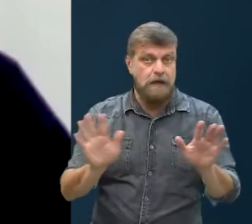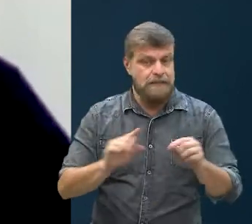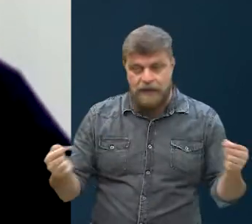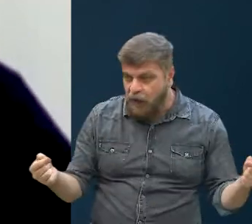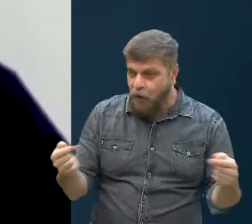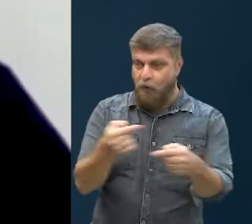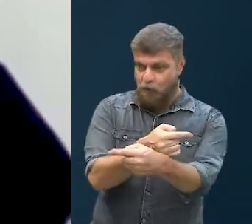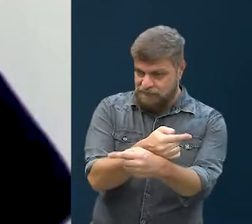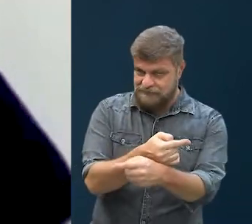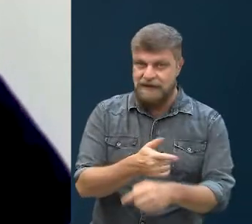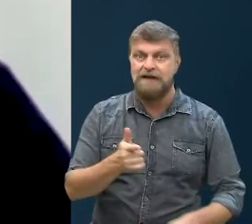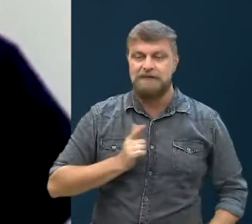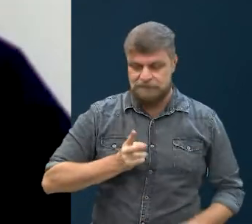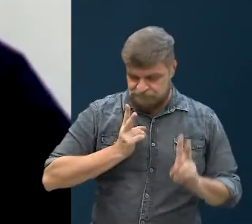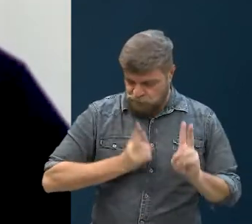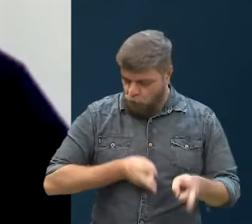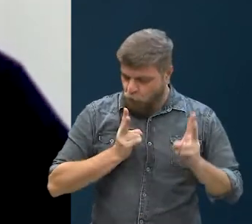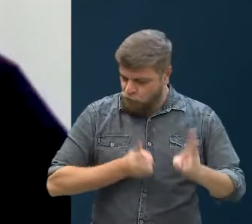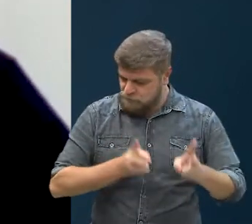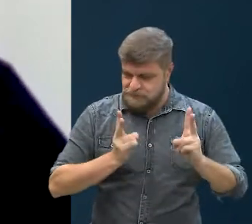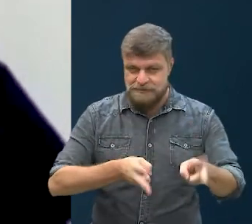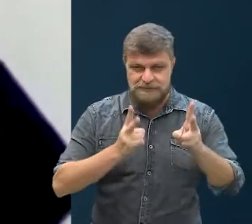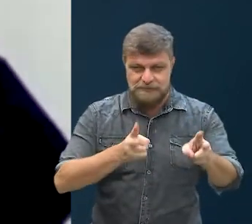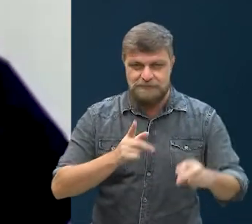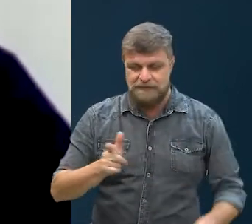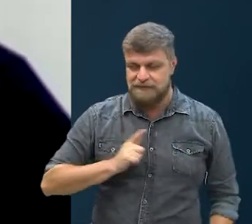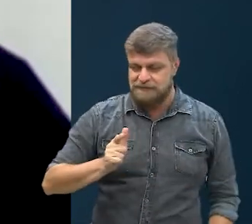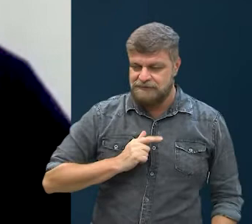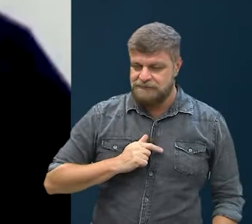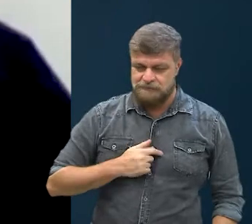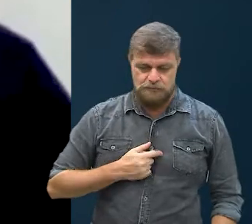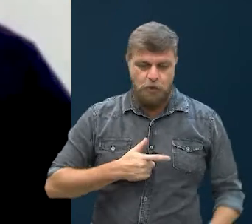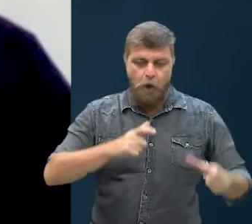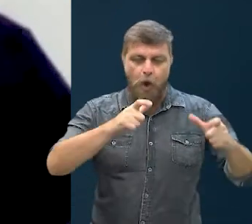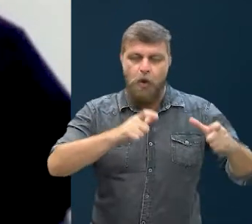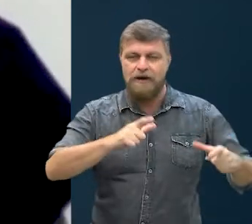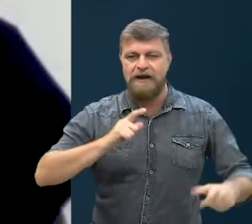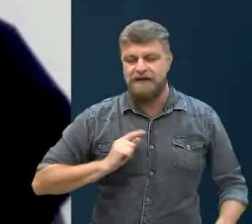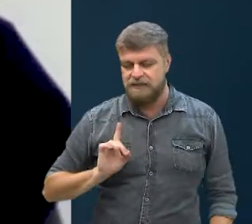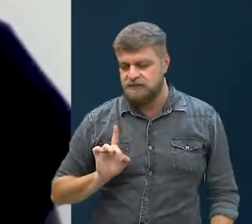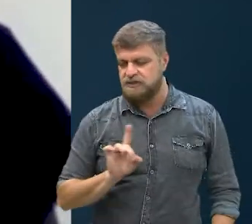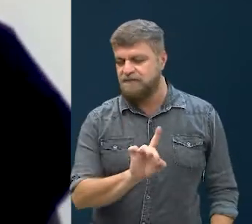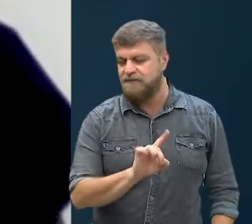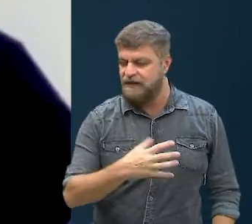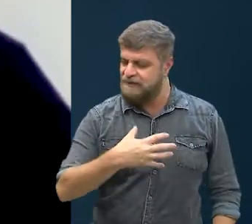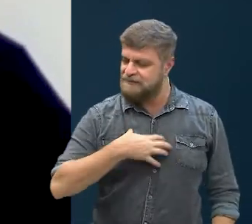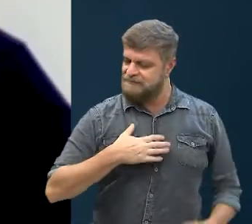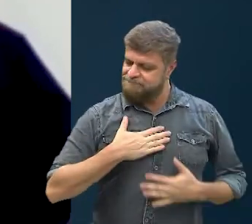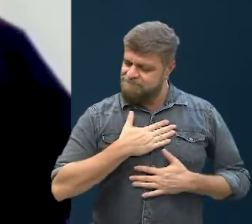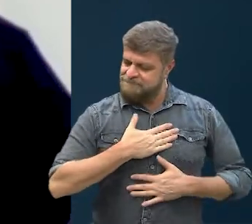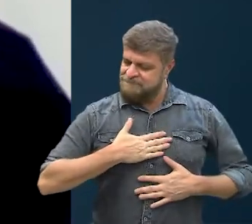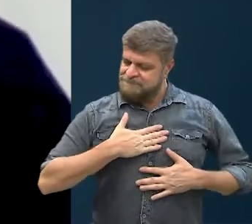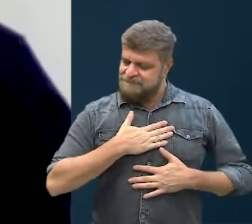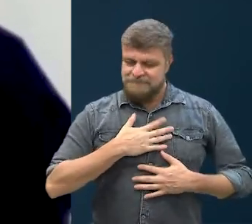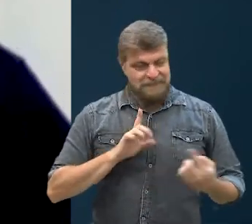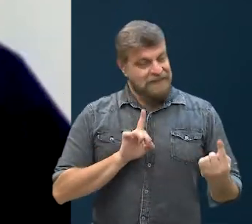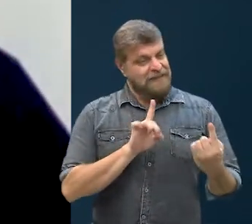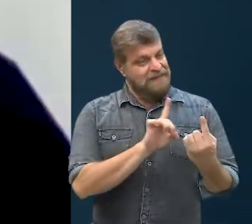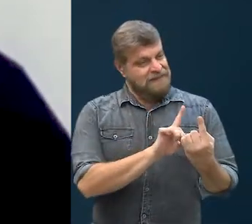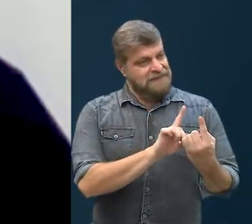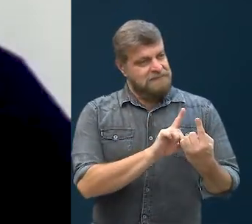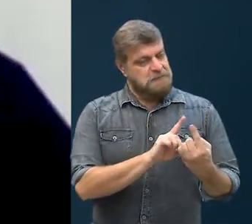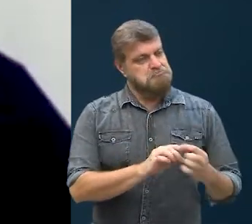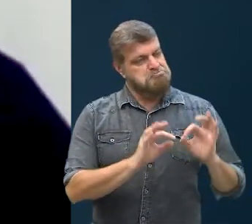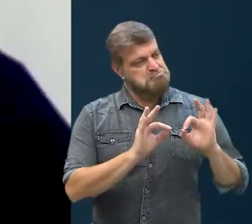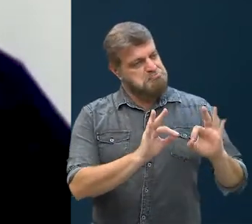pelo contrário, acho que a gente continua, né, privilegiando lugares onde a gente se sente bem, porque, acima de